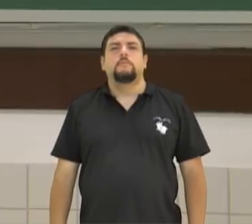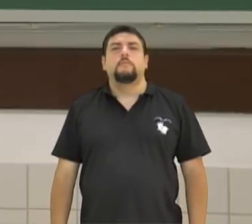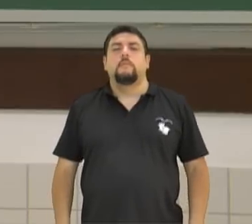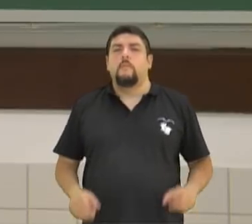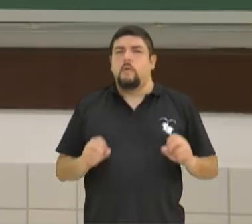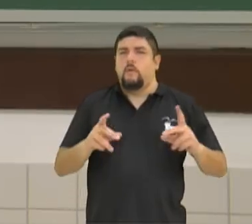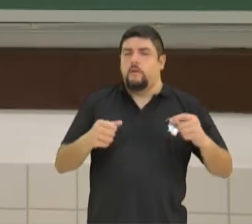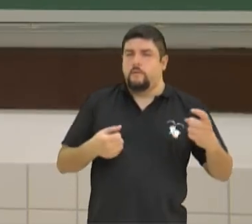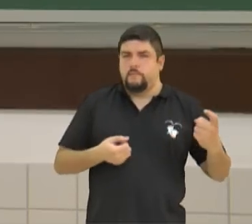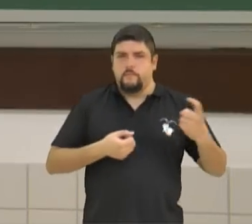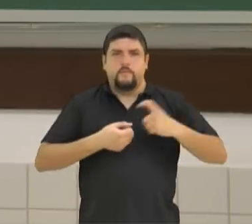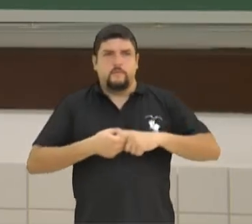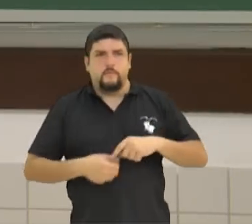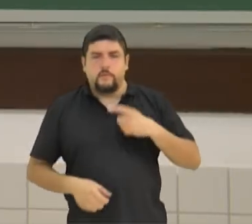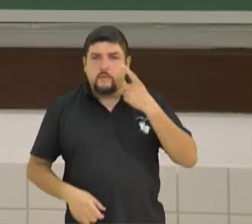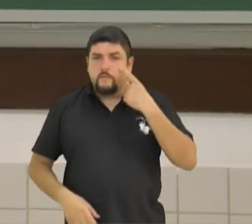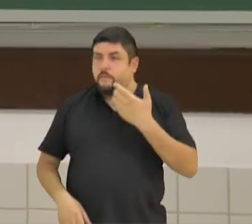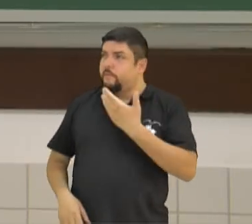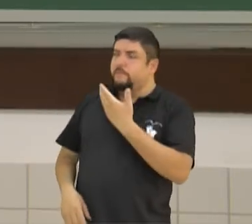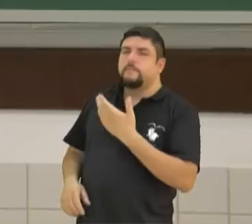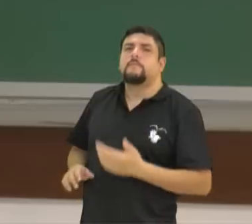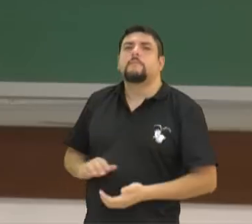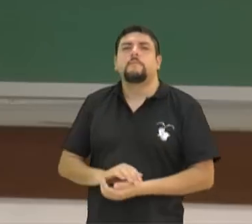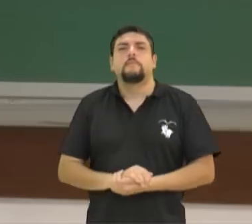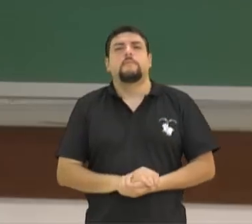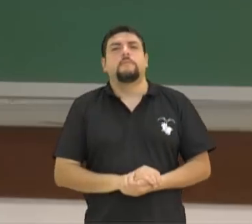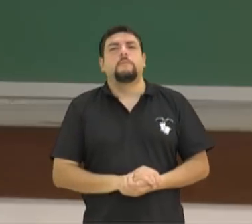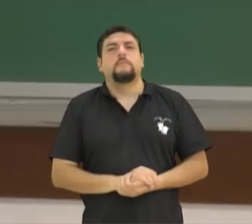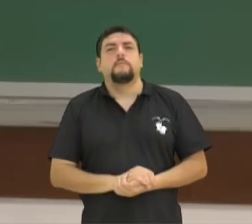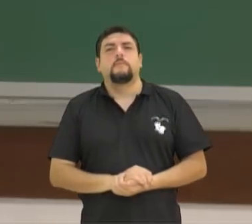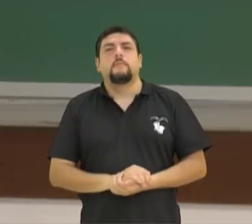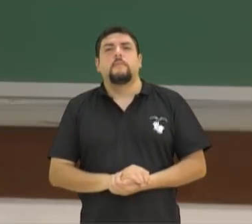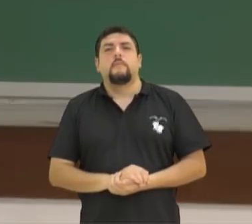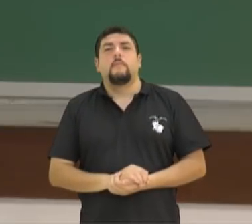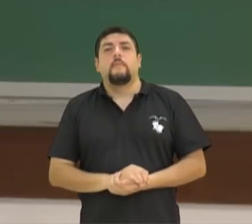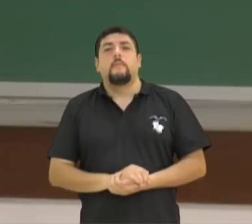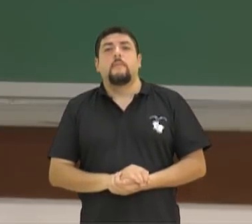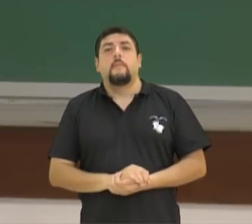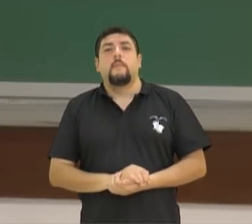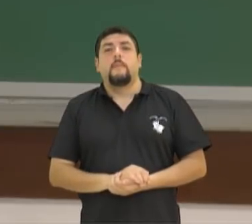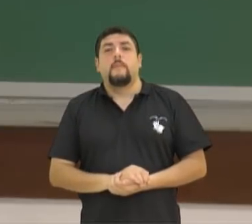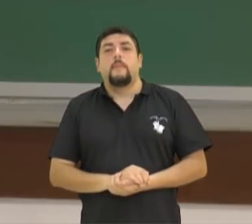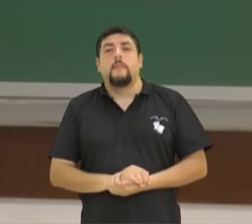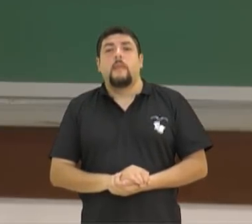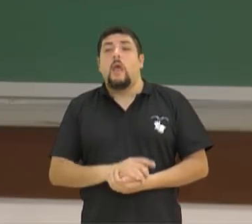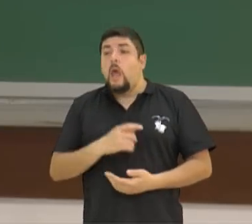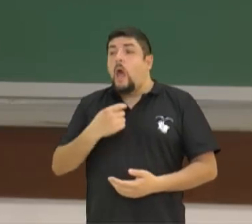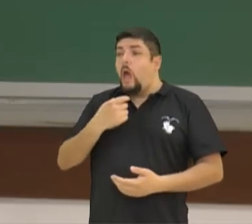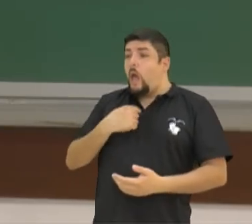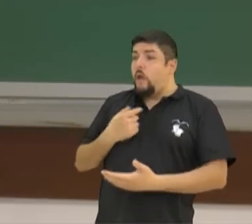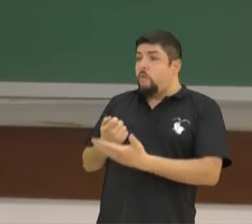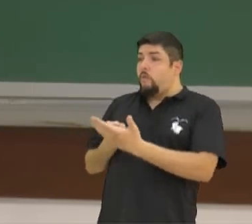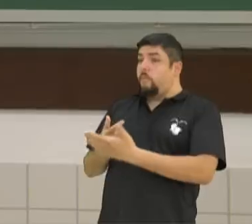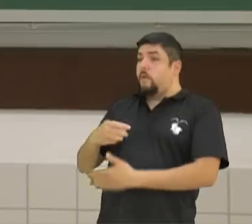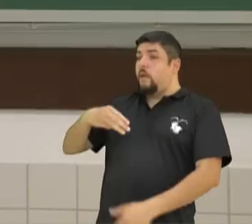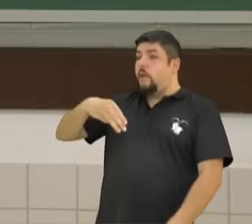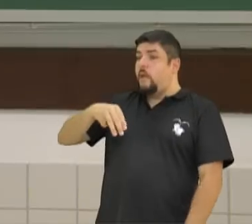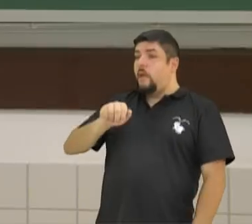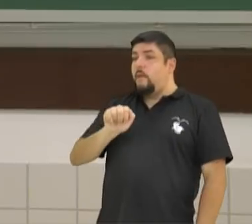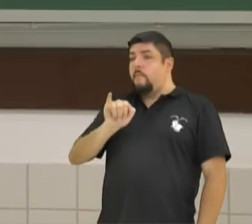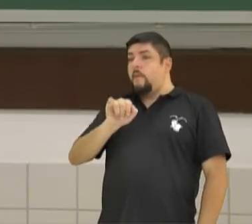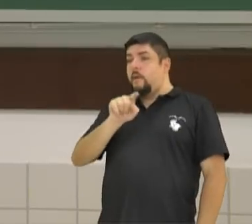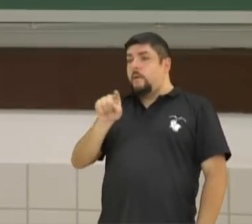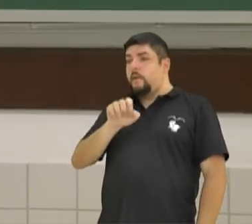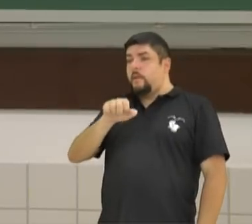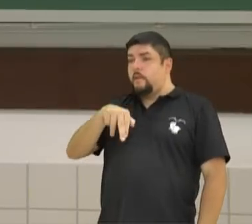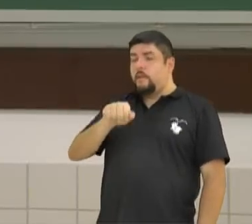Retornando então, galera, observem lá. Então, aqui a gente tem o amido de milho, que ele nesse caso é da marca Maizena,